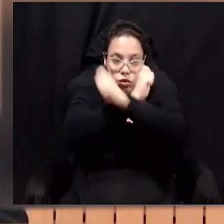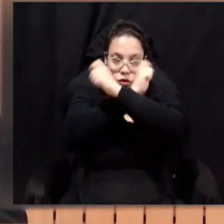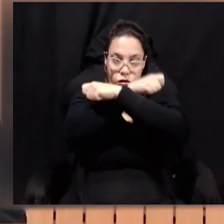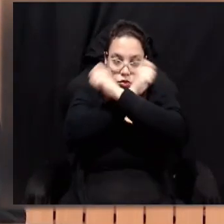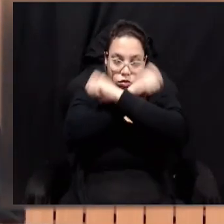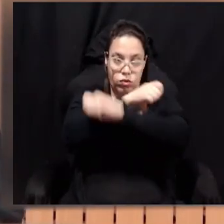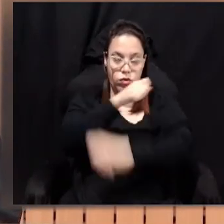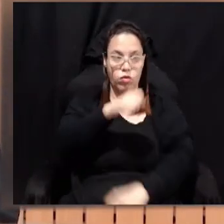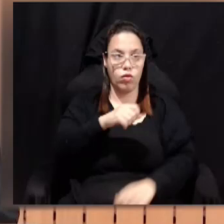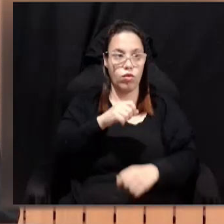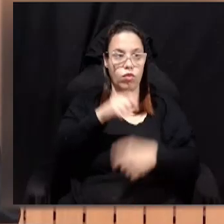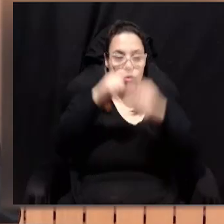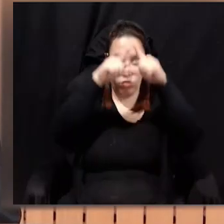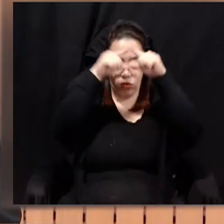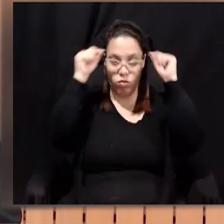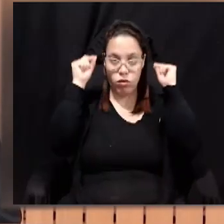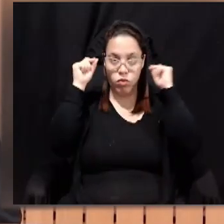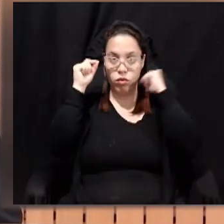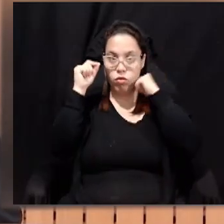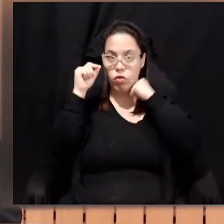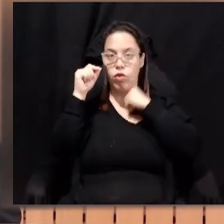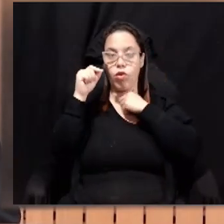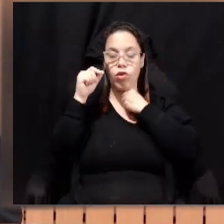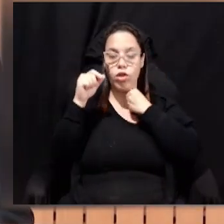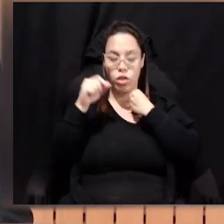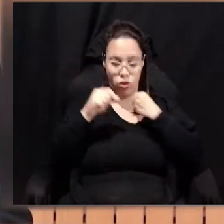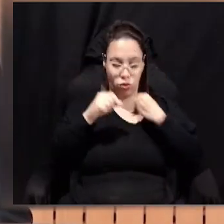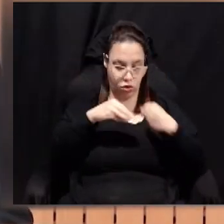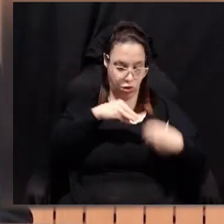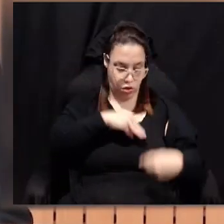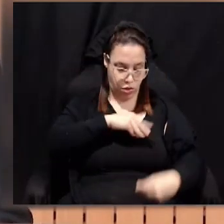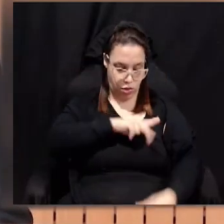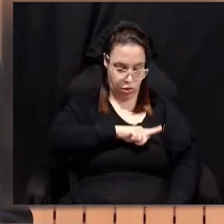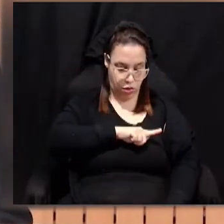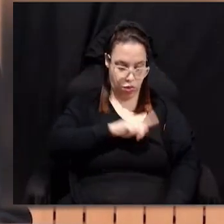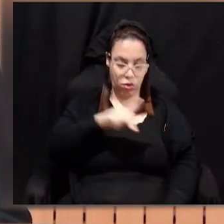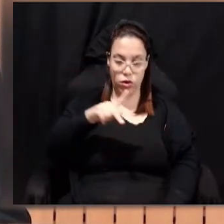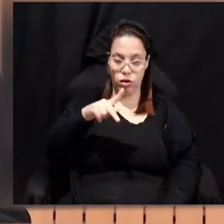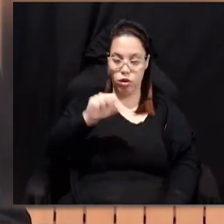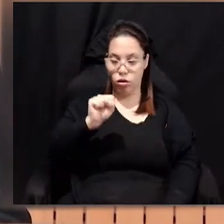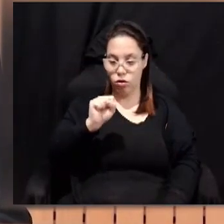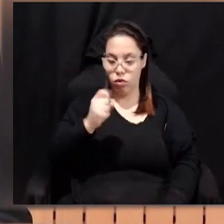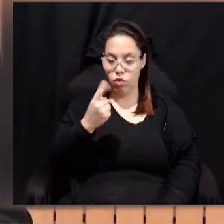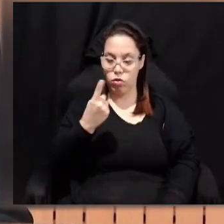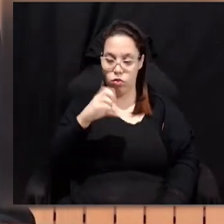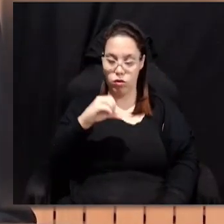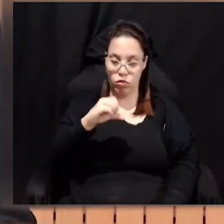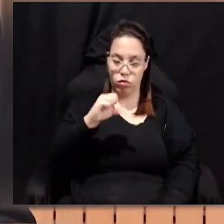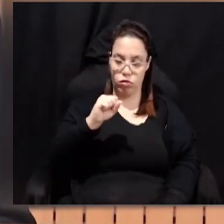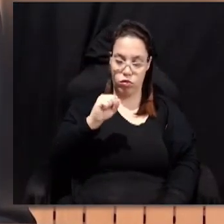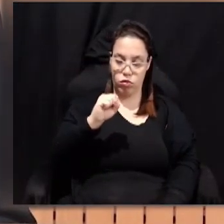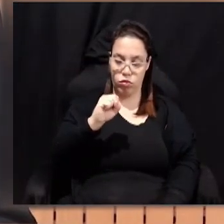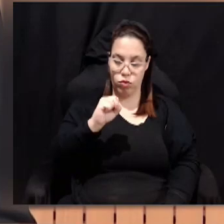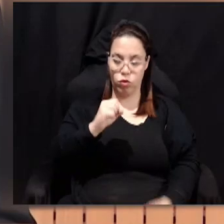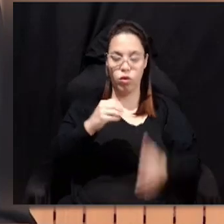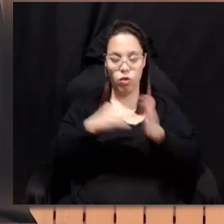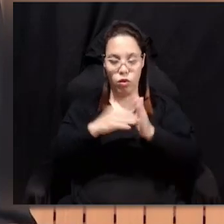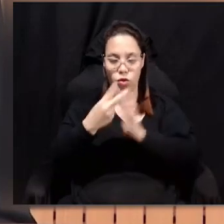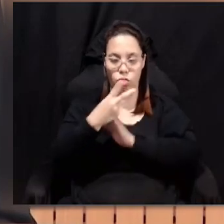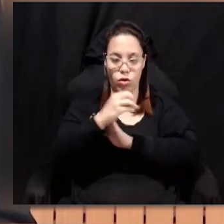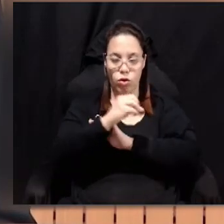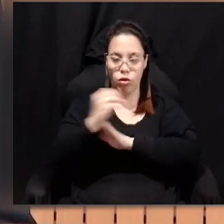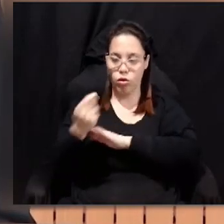trabalhar no Hospital Mário Gatti, no pronto-socorro. Entre 1998 e 2001, exerceu o cargo